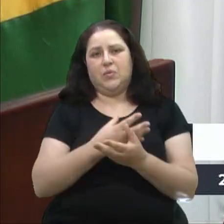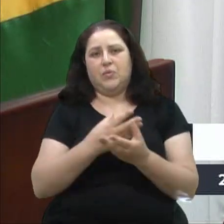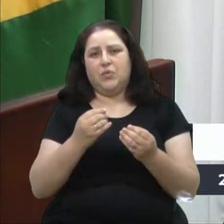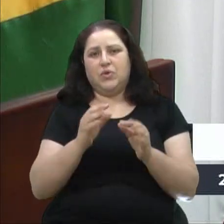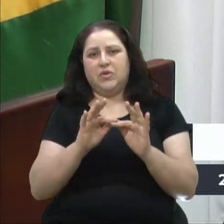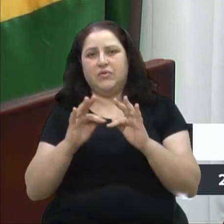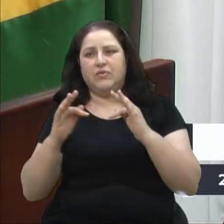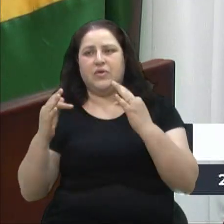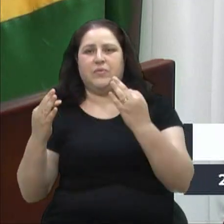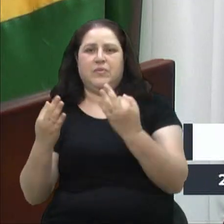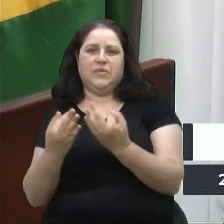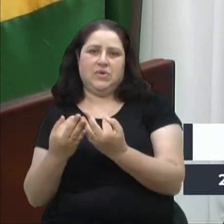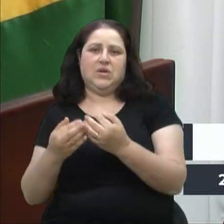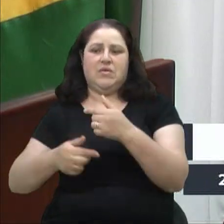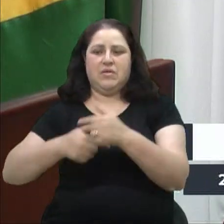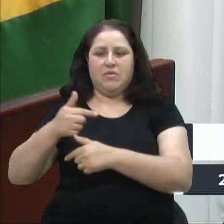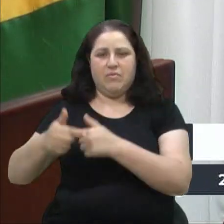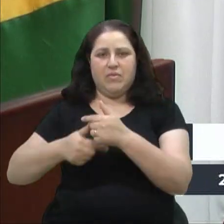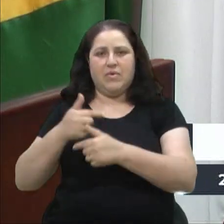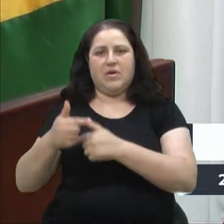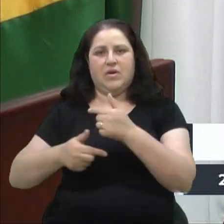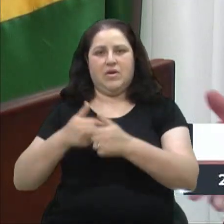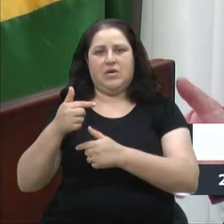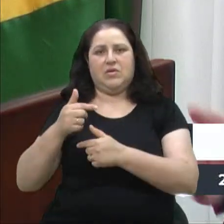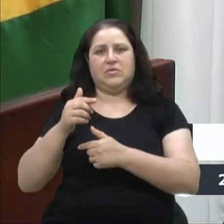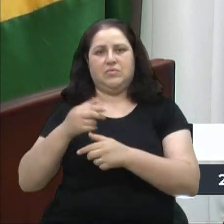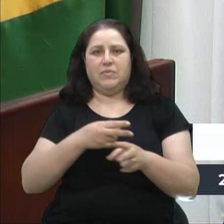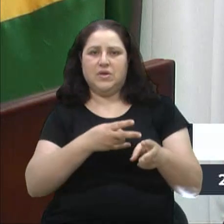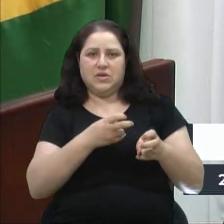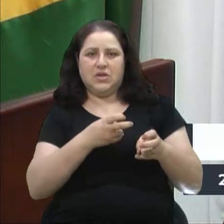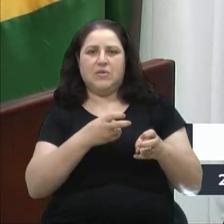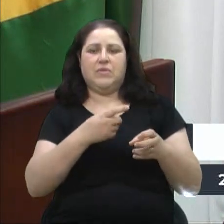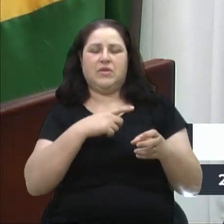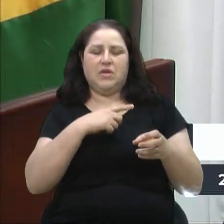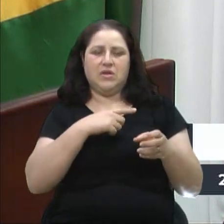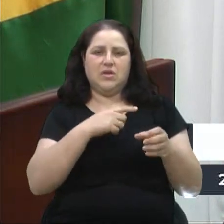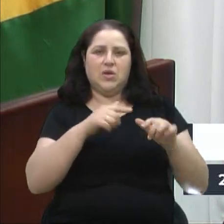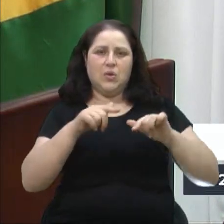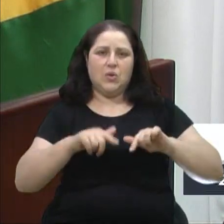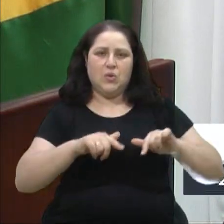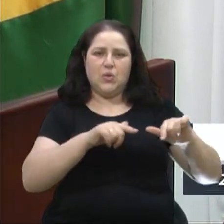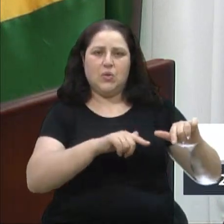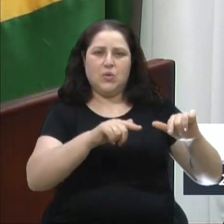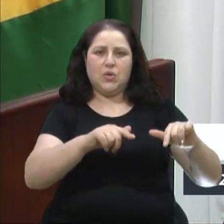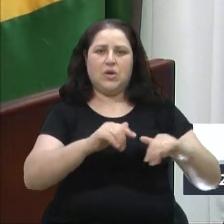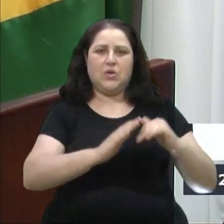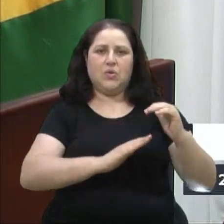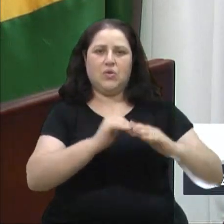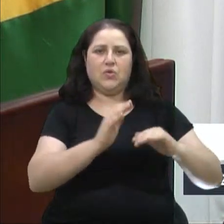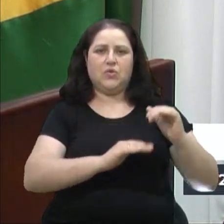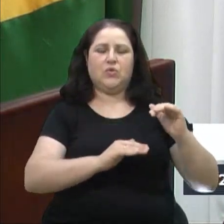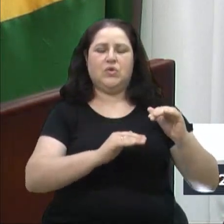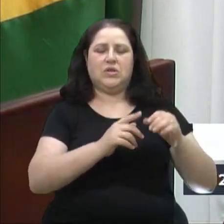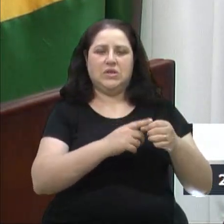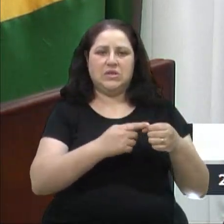que vivem, a gente percebe que construíram cidades em muitos locais com extração de ouro. Obrigado. Essa